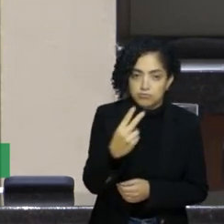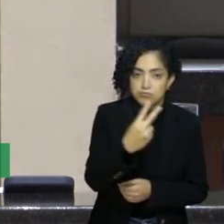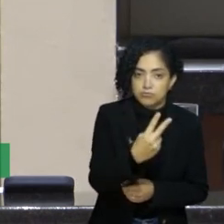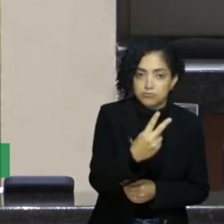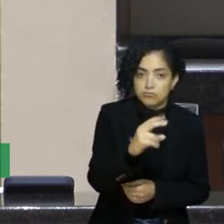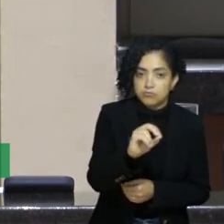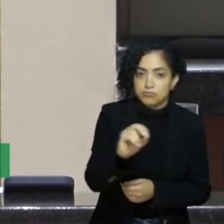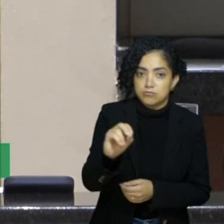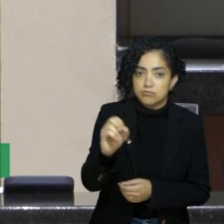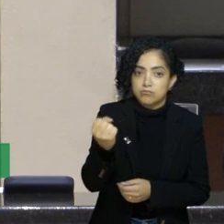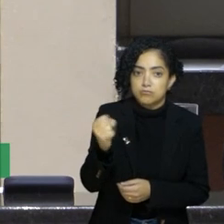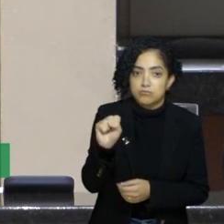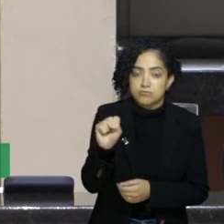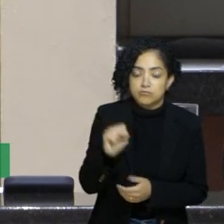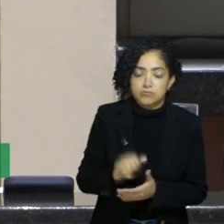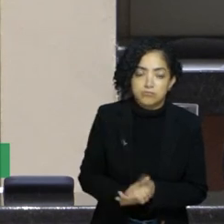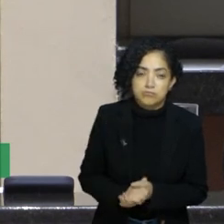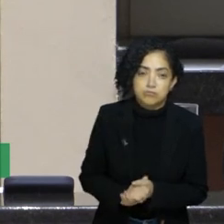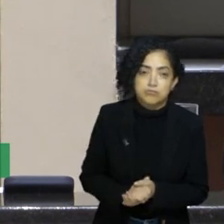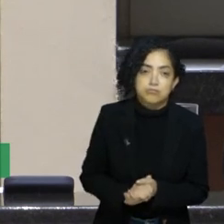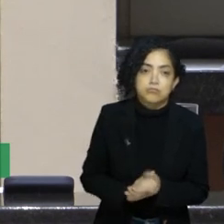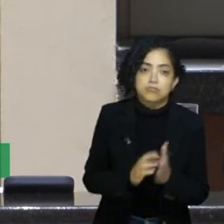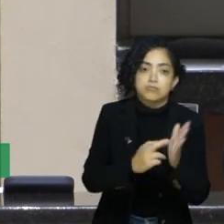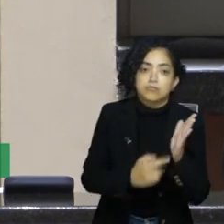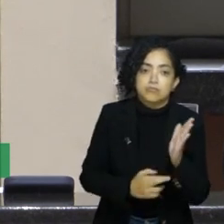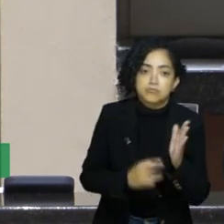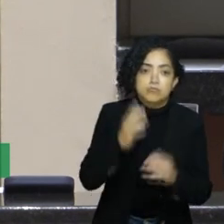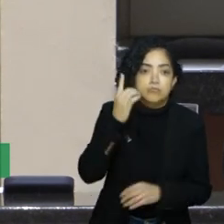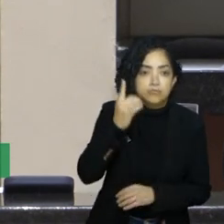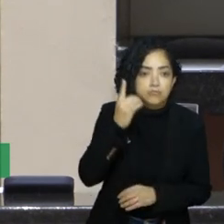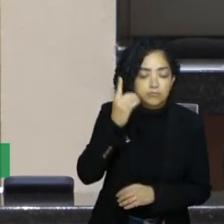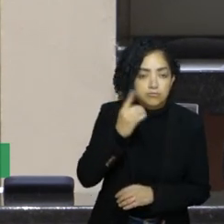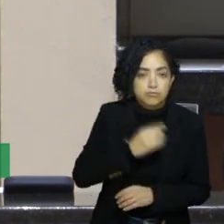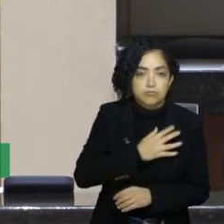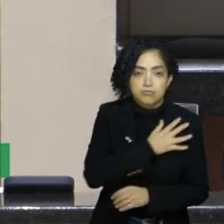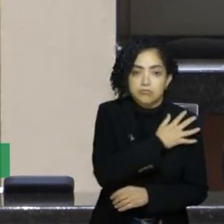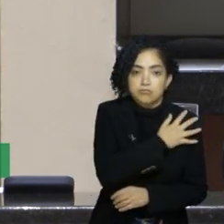2008. Relatoria, deputado Napoleão Bernardes.